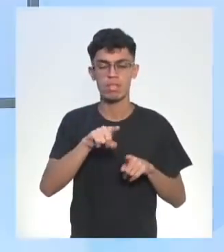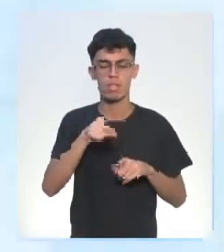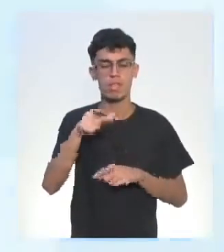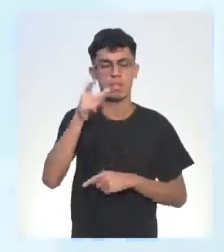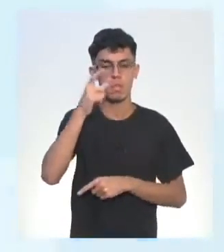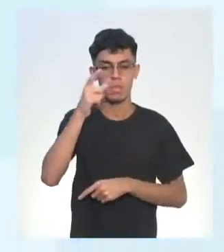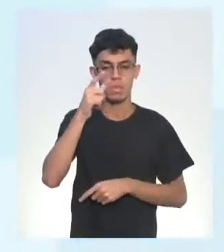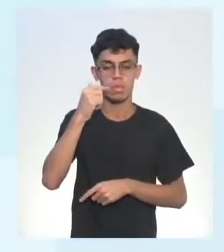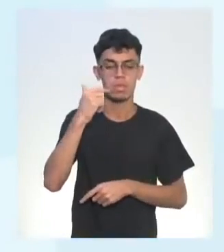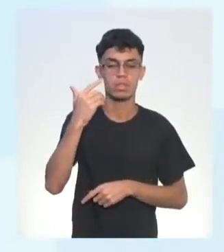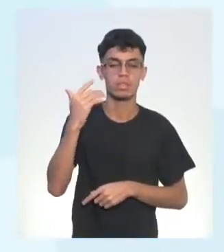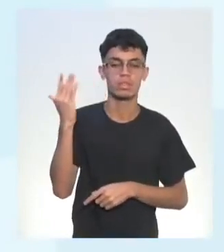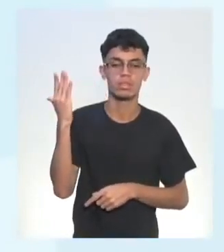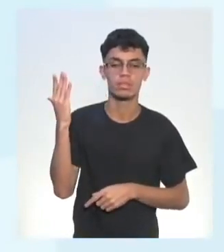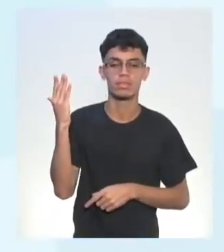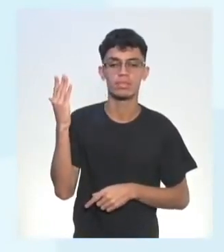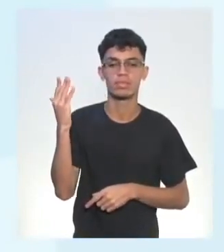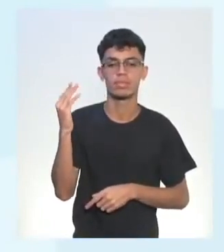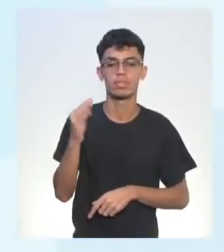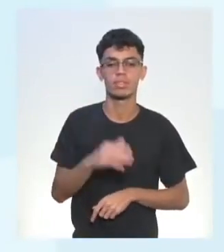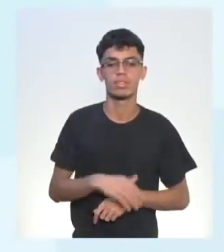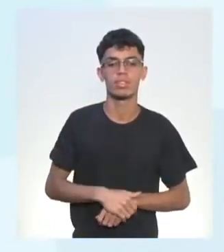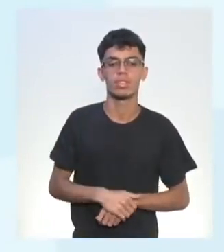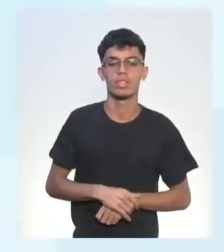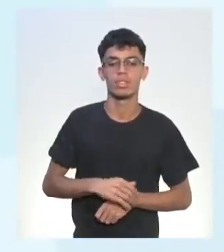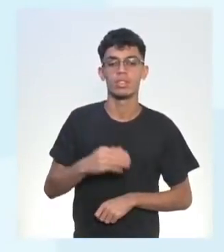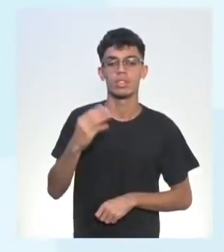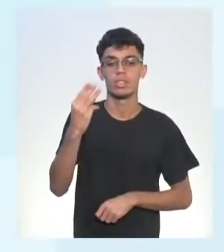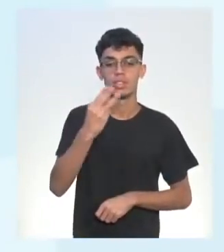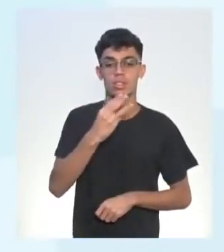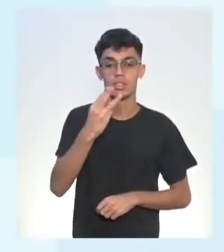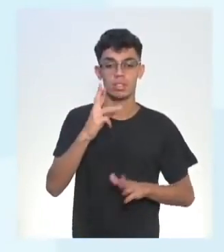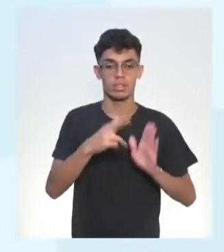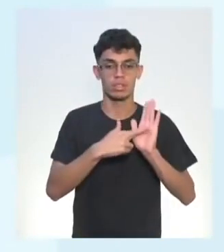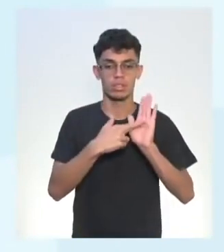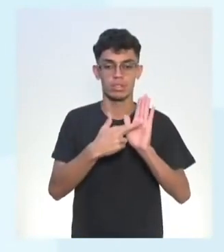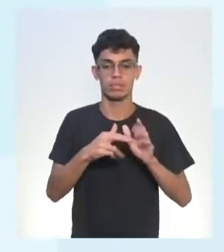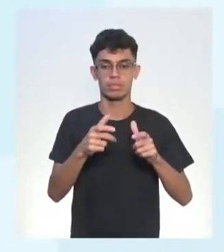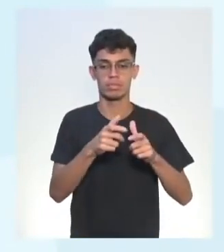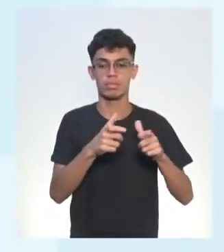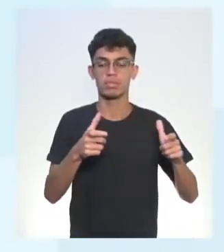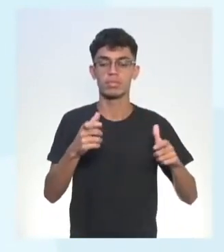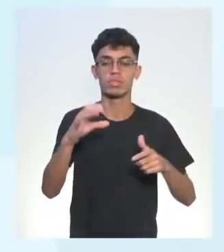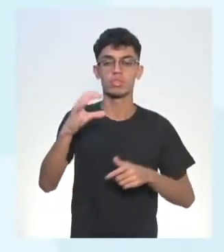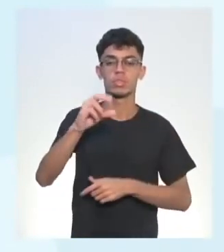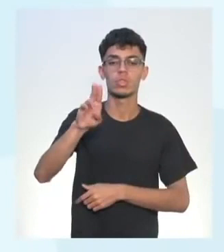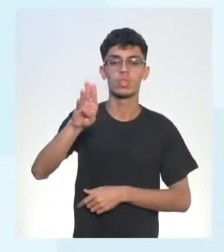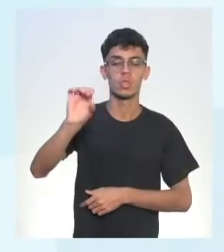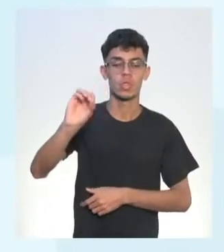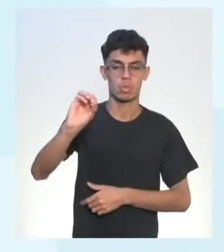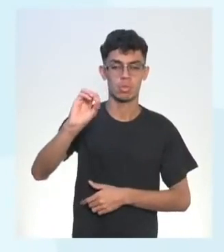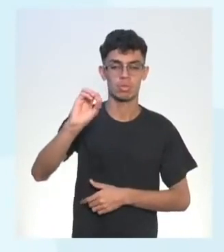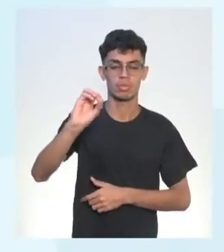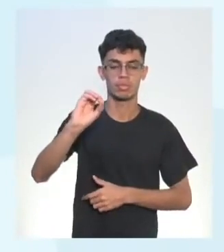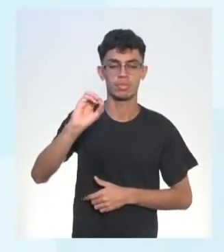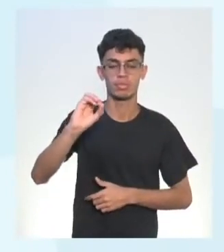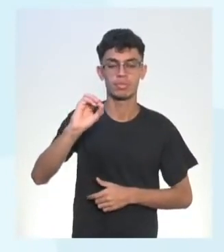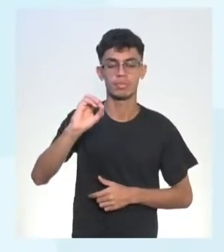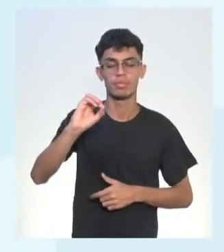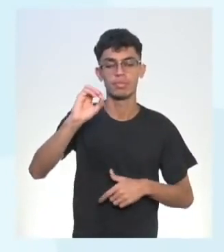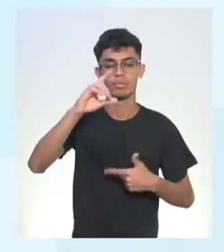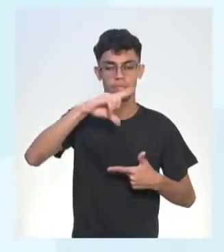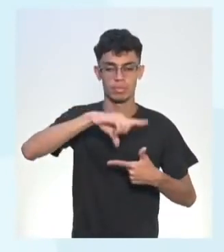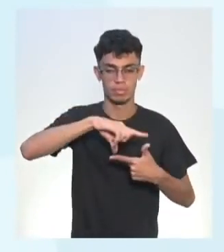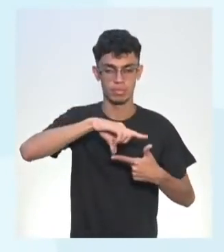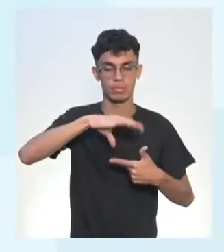ó, geometricamente, o expoente 3 representa o volume de um cubo, um dado, né? E é por isso que ele se